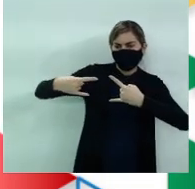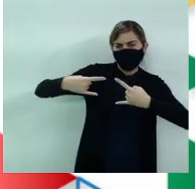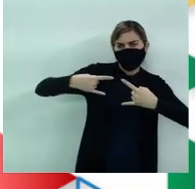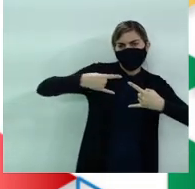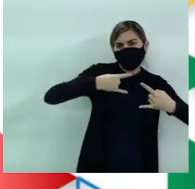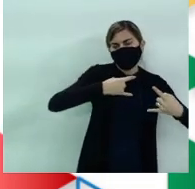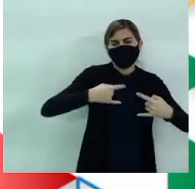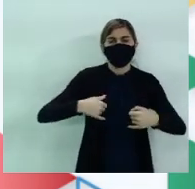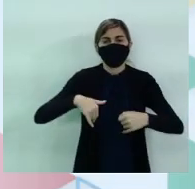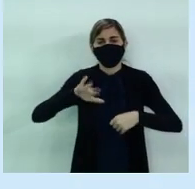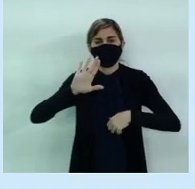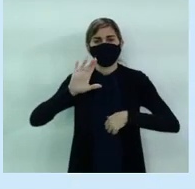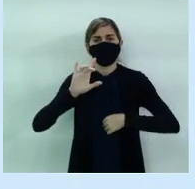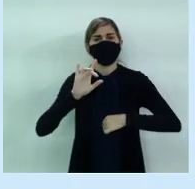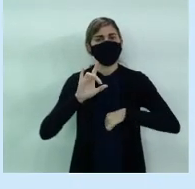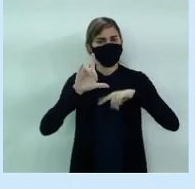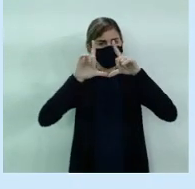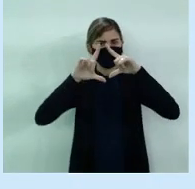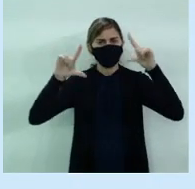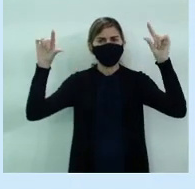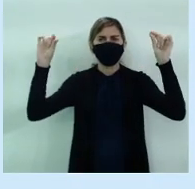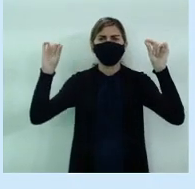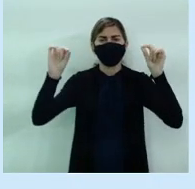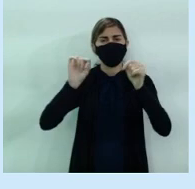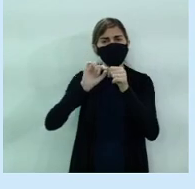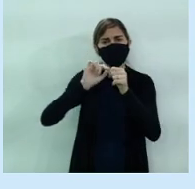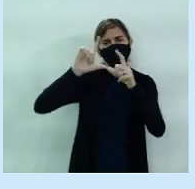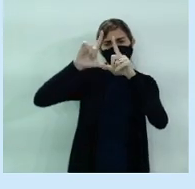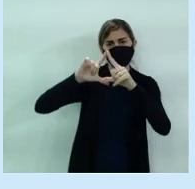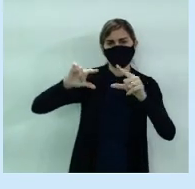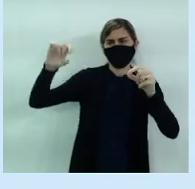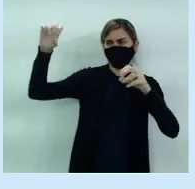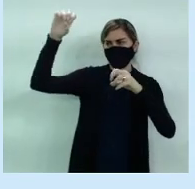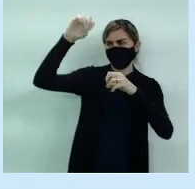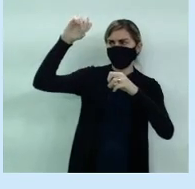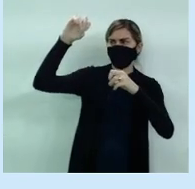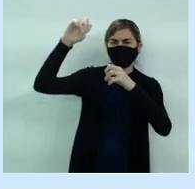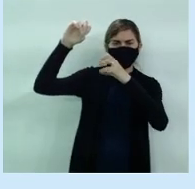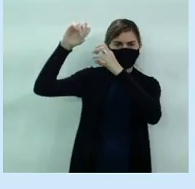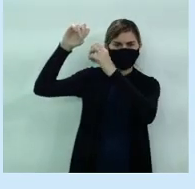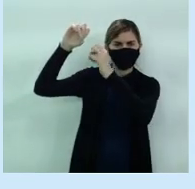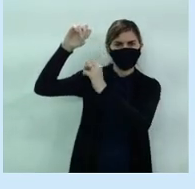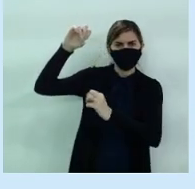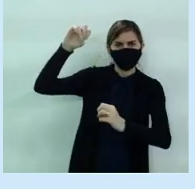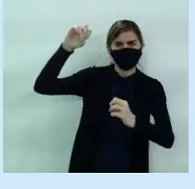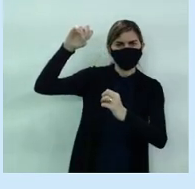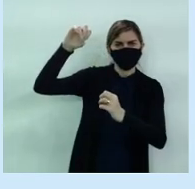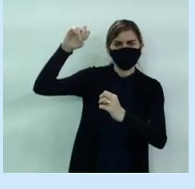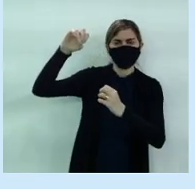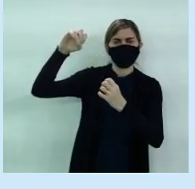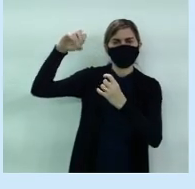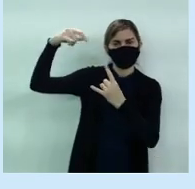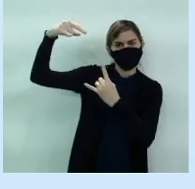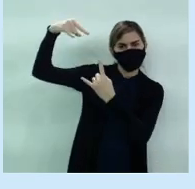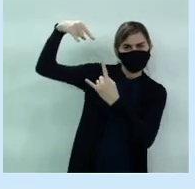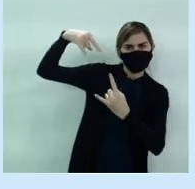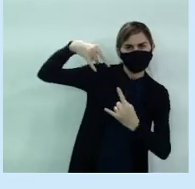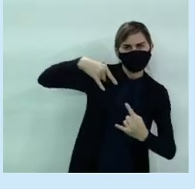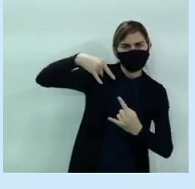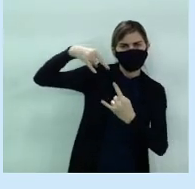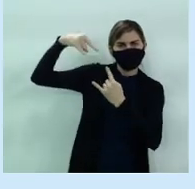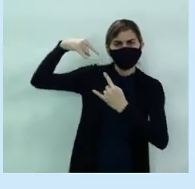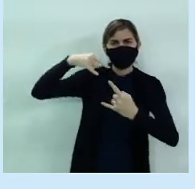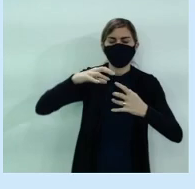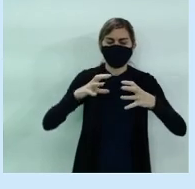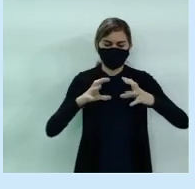do que a Lua, o que faz com que a Lua ela fique em órbita no nosso planeta, porque a Terra